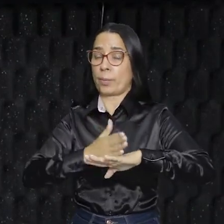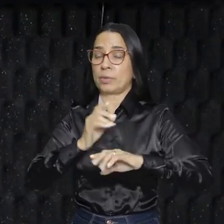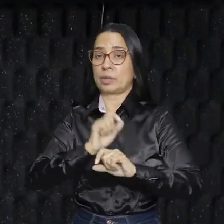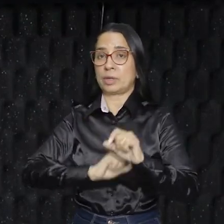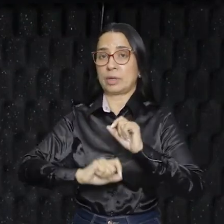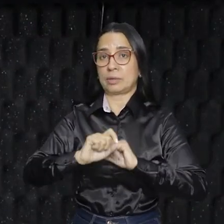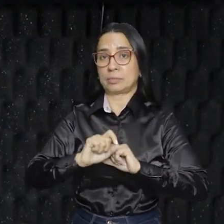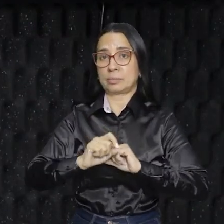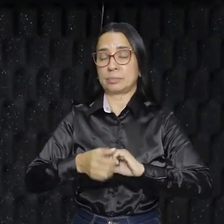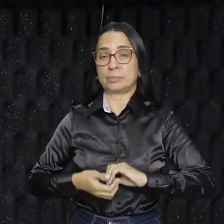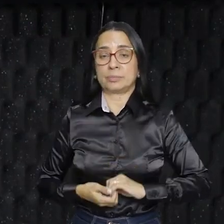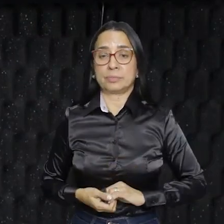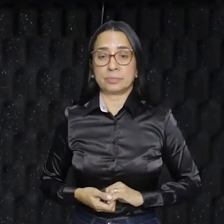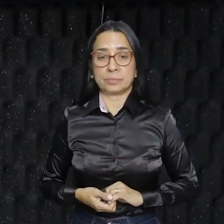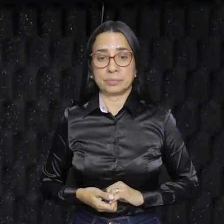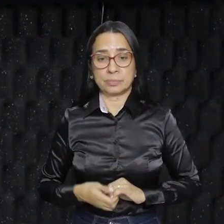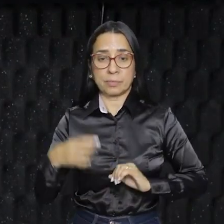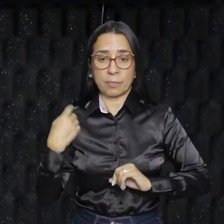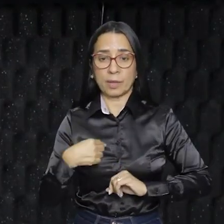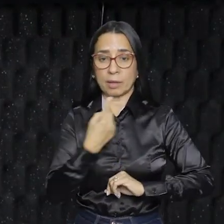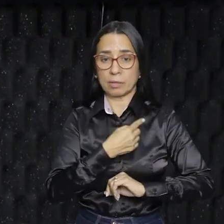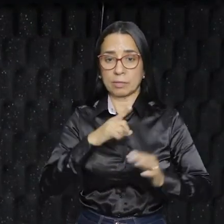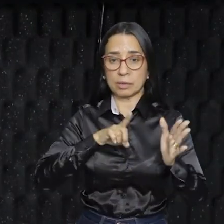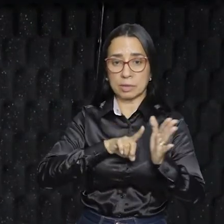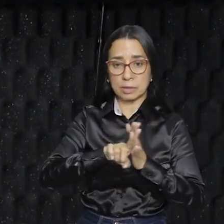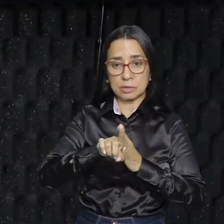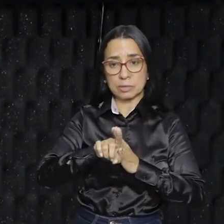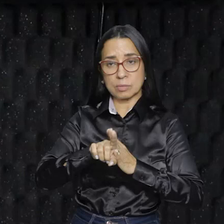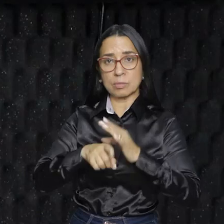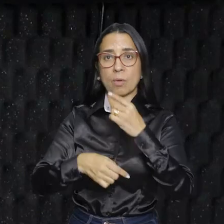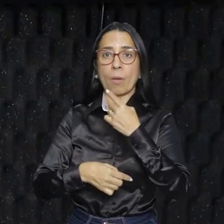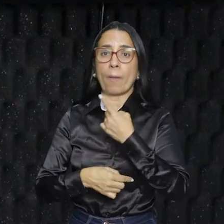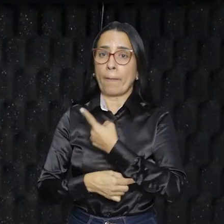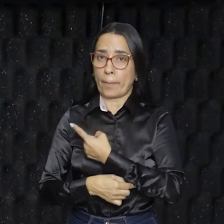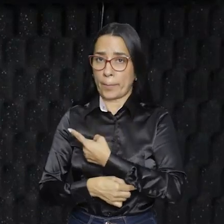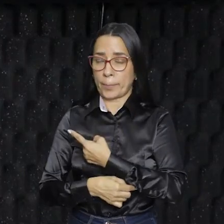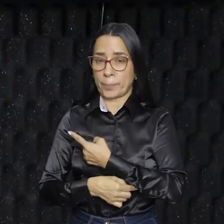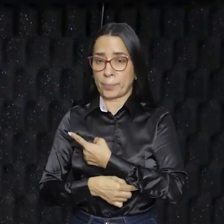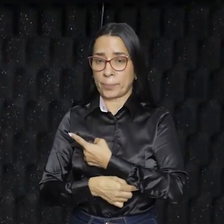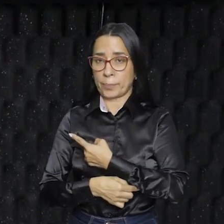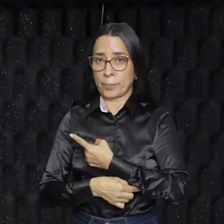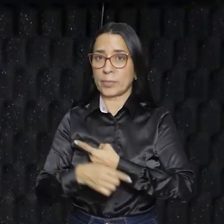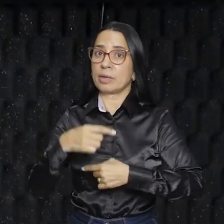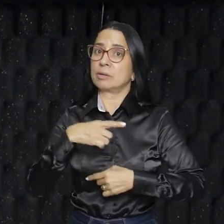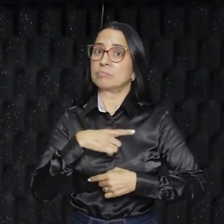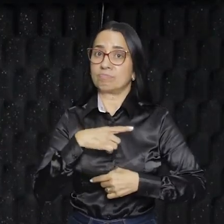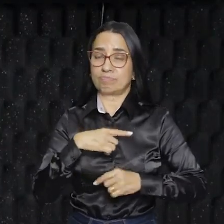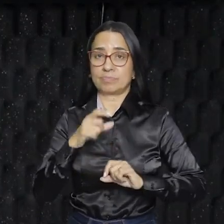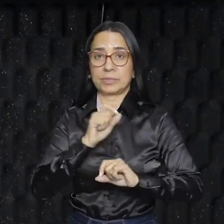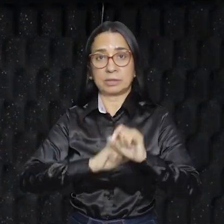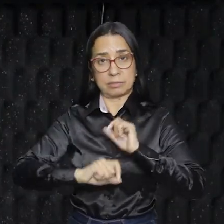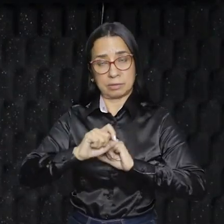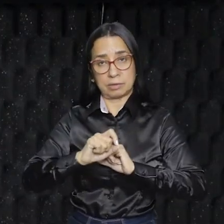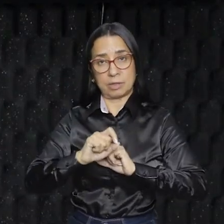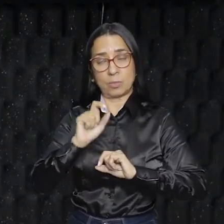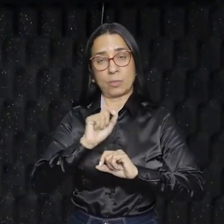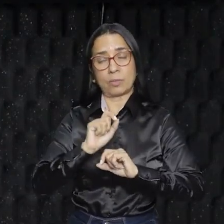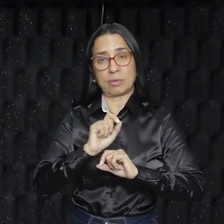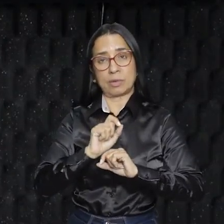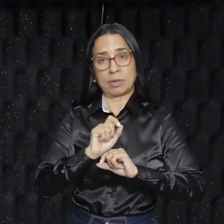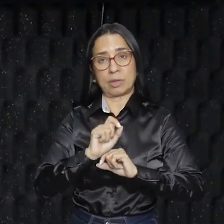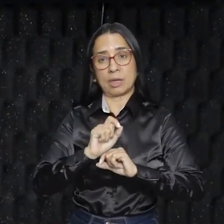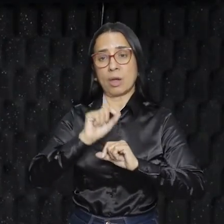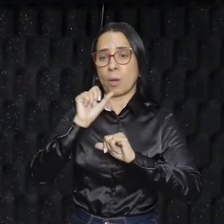a nossa questão, nosso item questão, ele vai trazer. Pelo menos, ele vai nos trazer